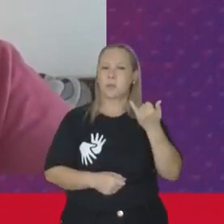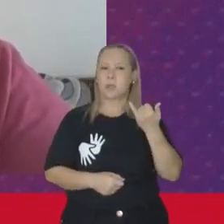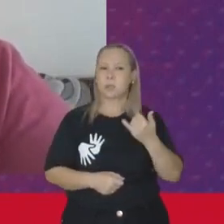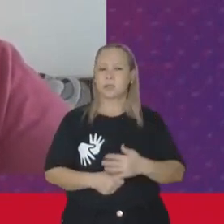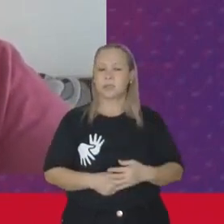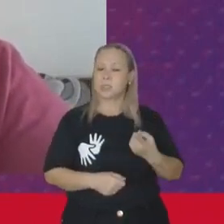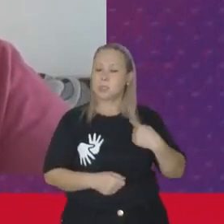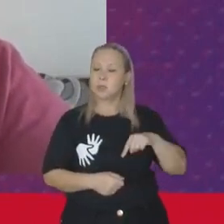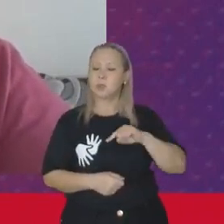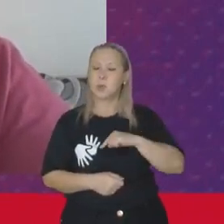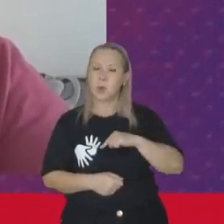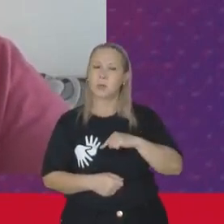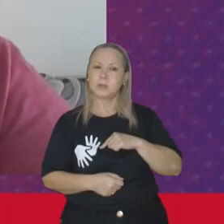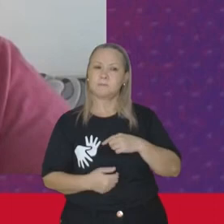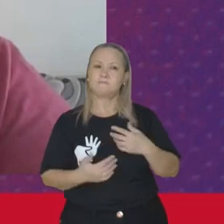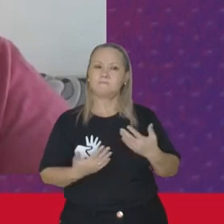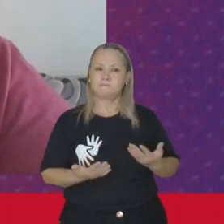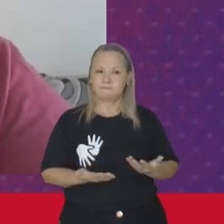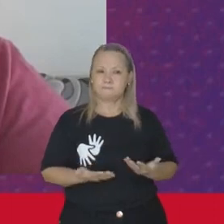a gente